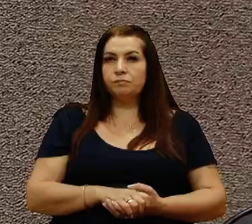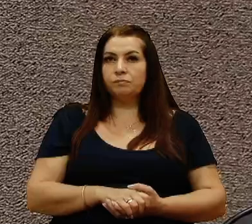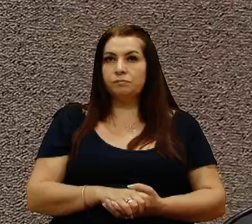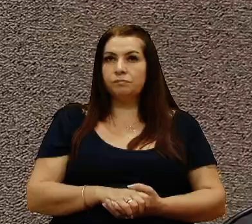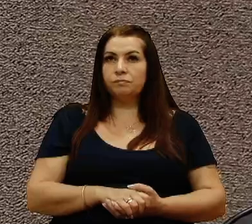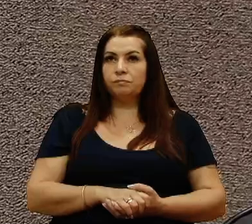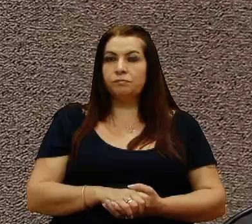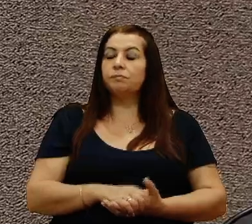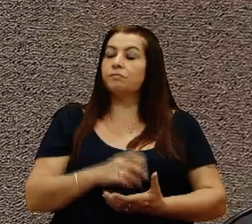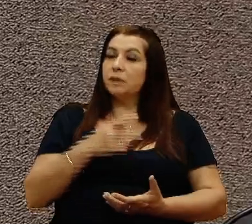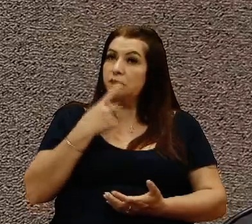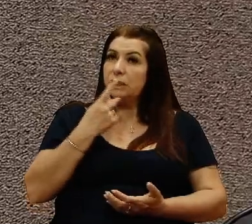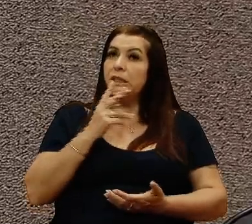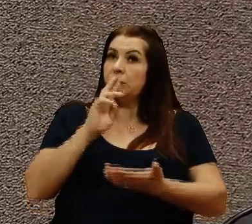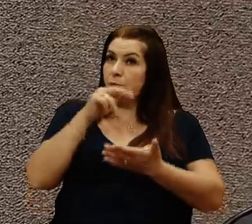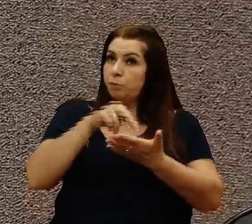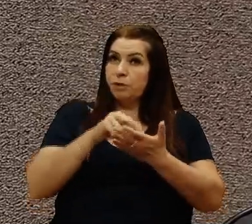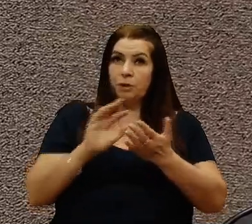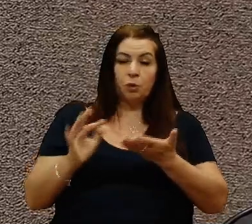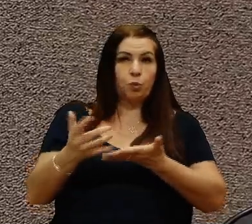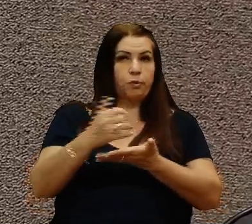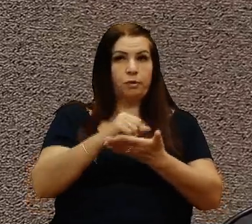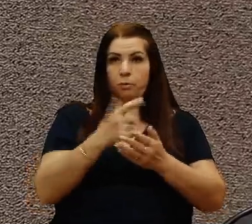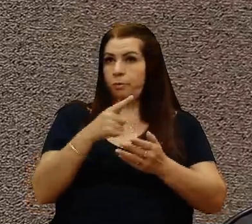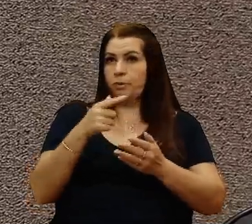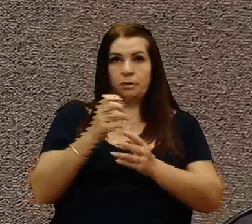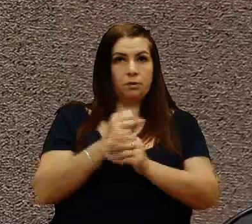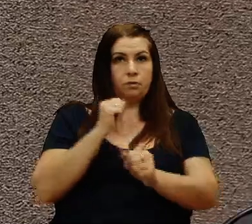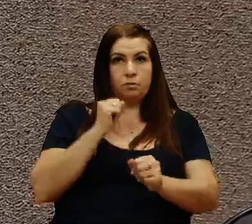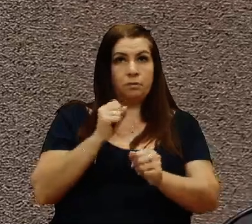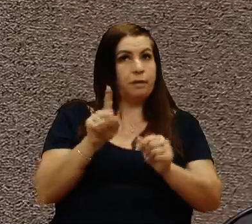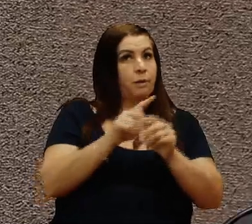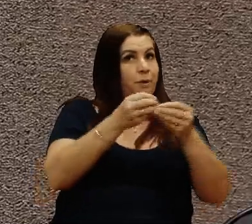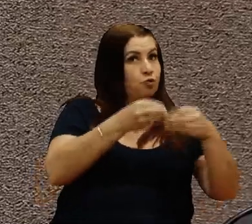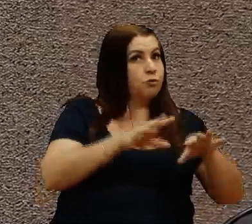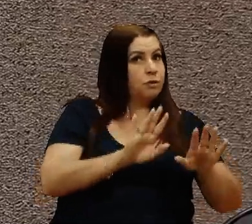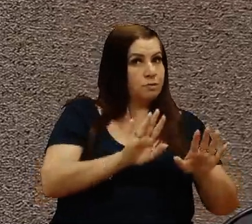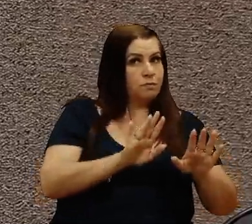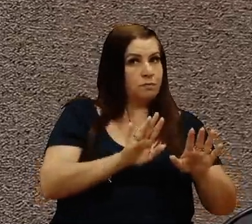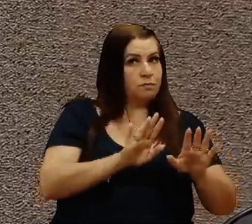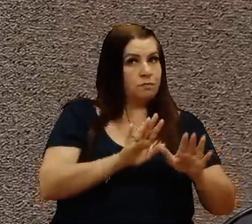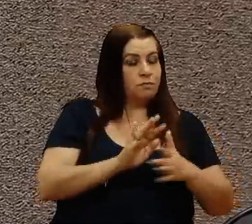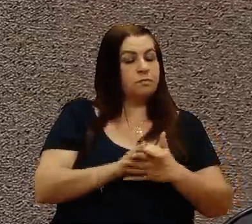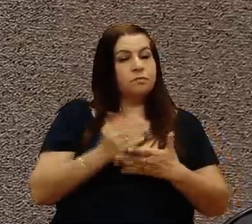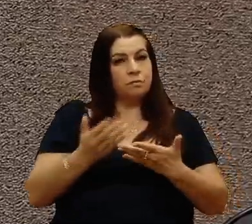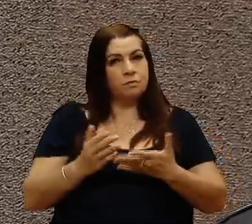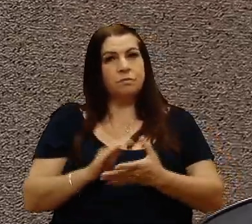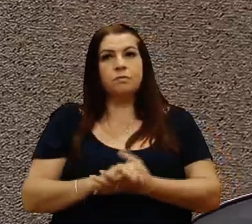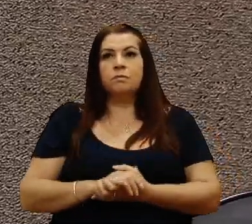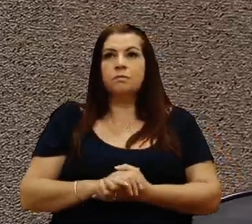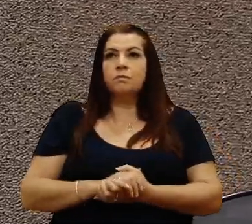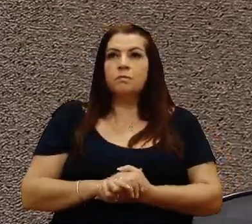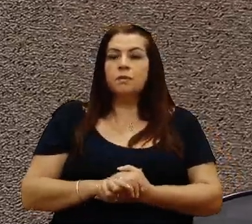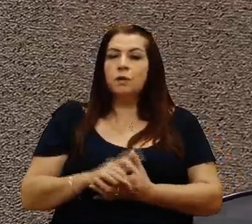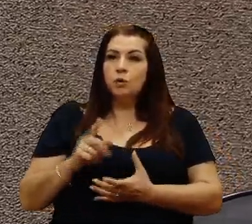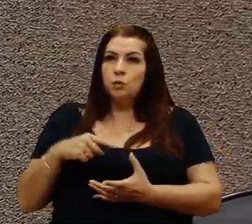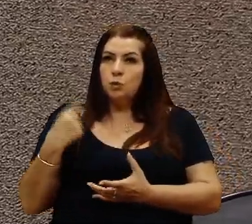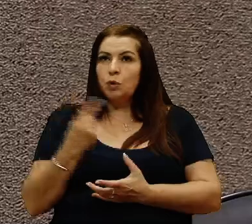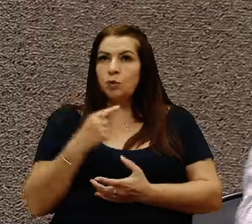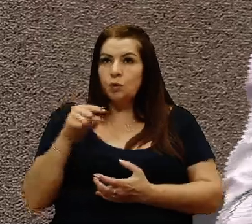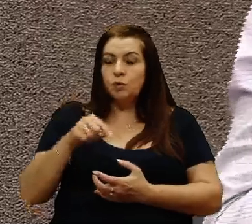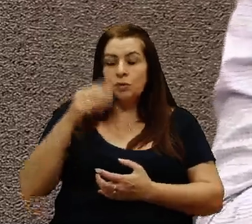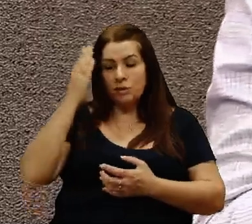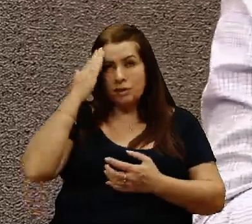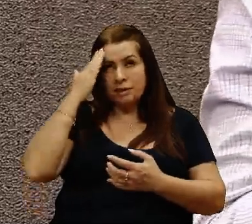realmente a Codeca não tem que dar lucro, mas nem prejuízo, vereador Libardi. Então é o seguinte, ó, nós todos aqui sabemos, e isso